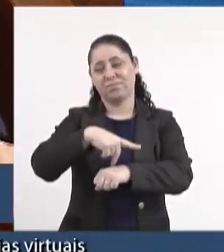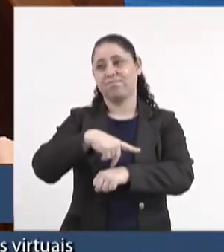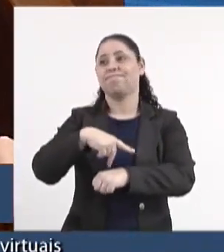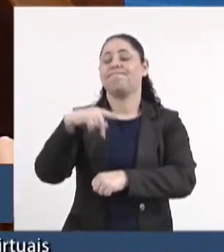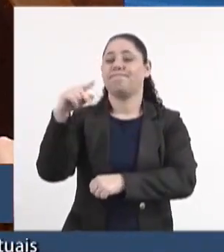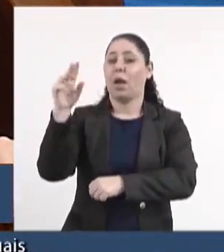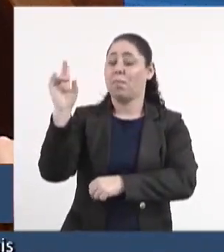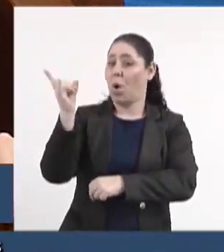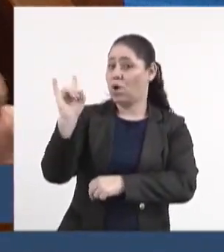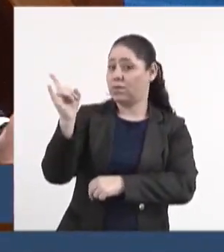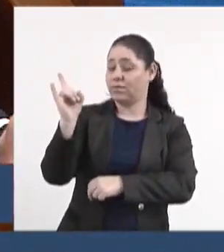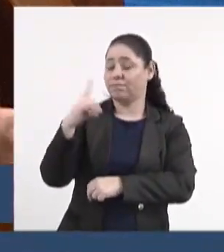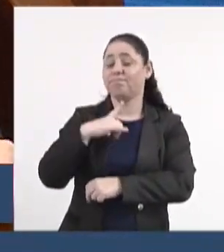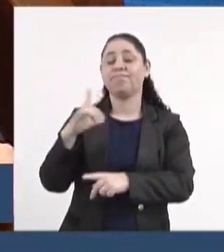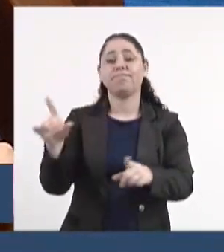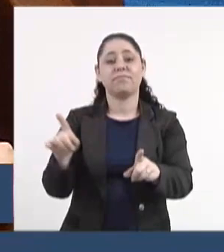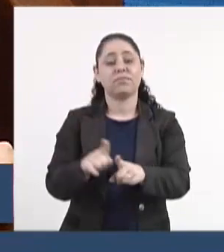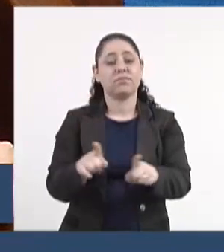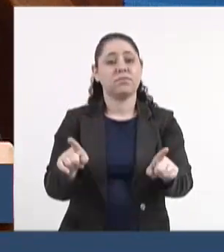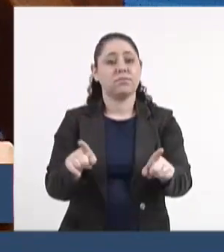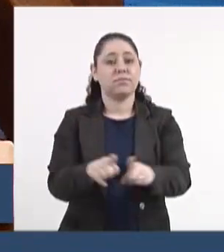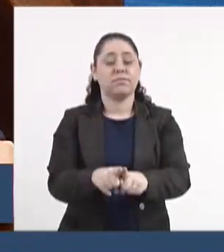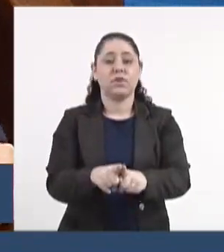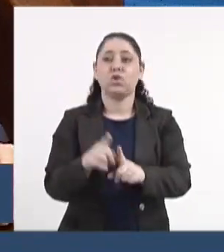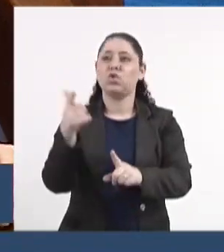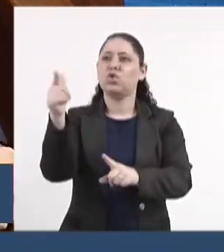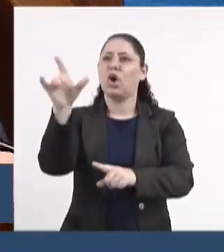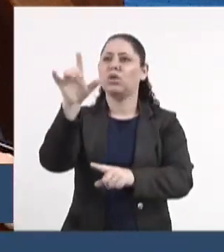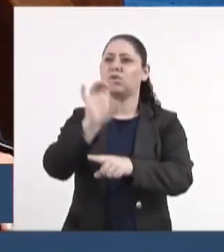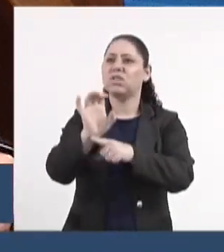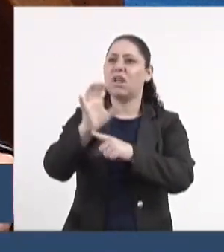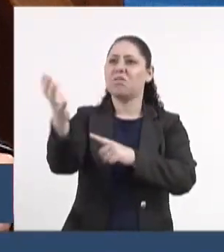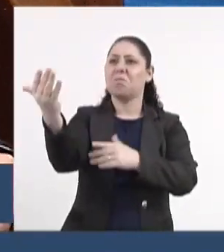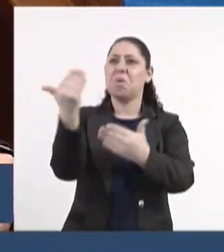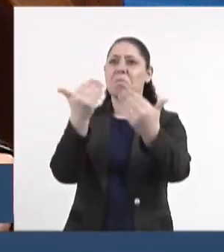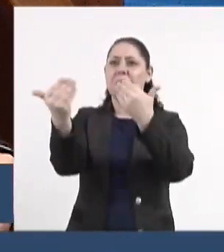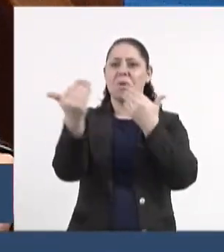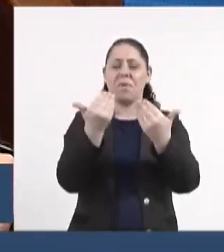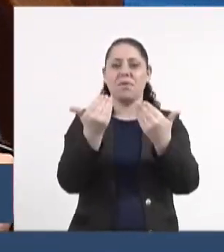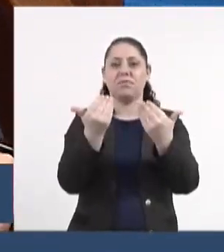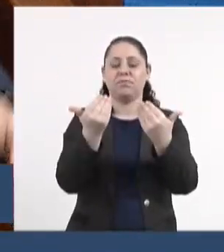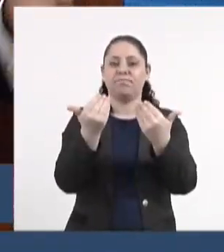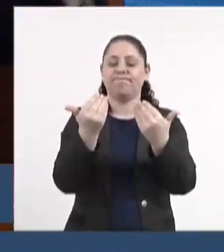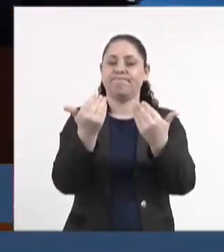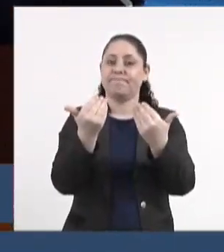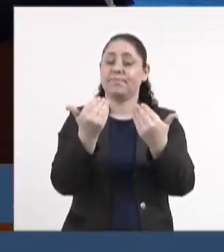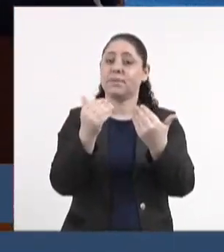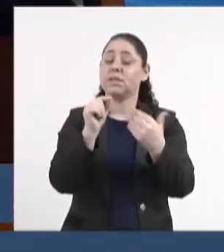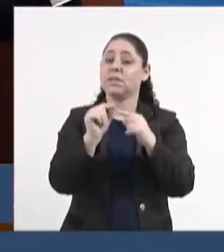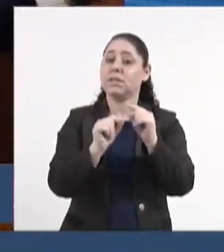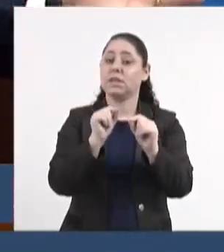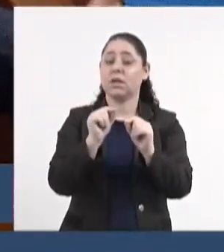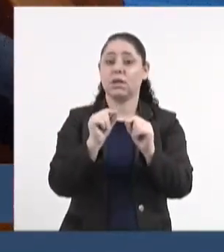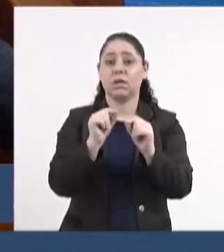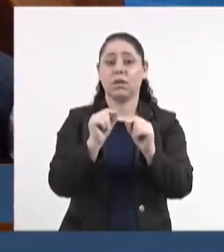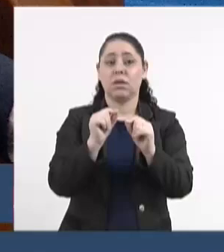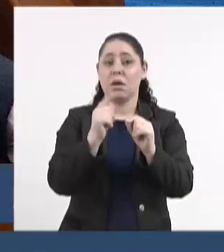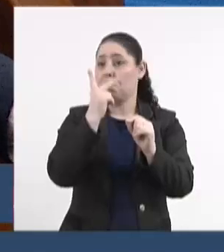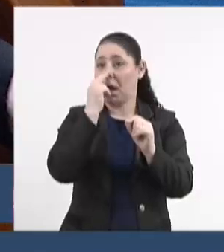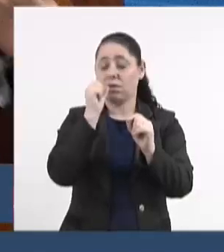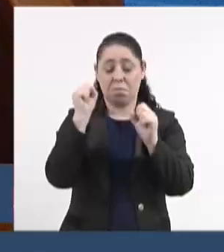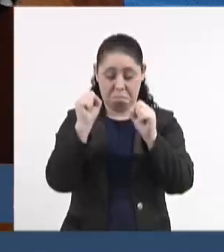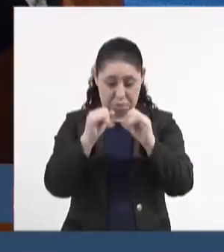Bolívia e também de outros estados, que por